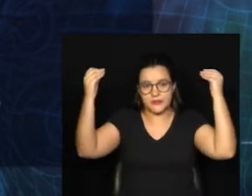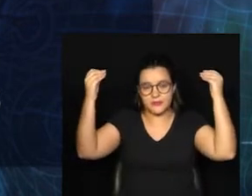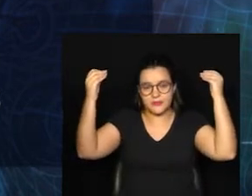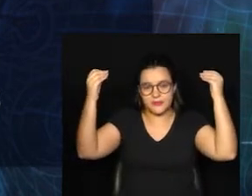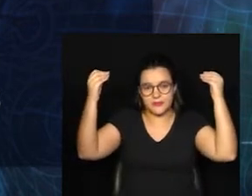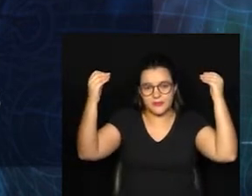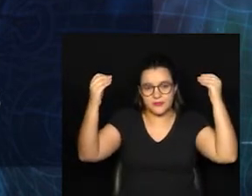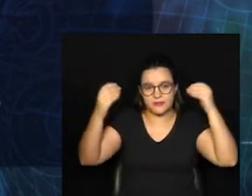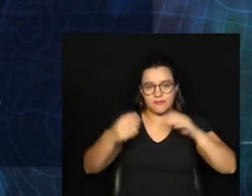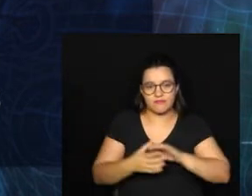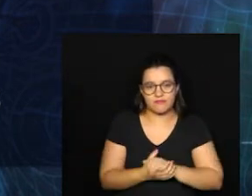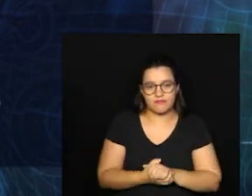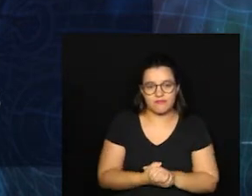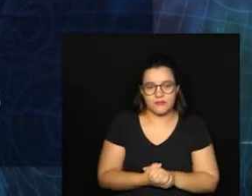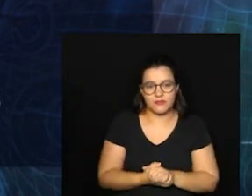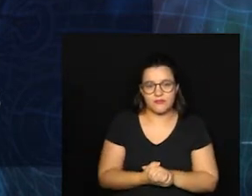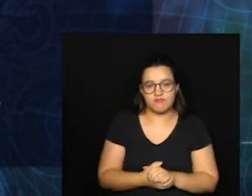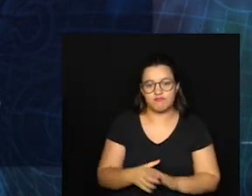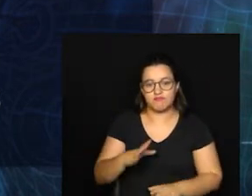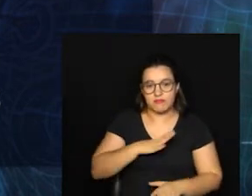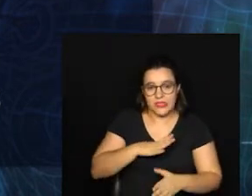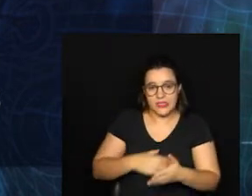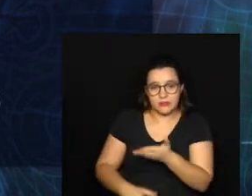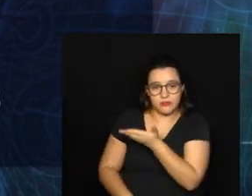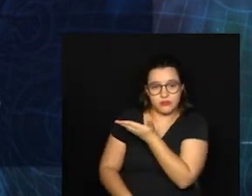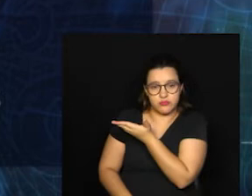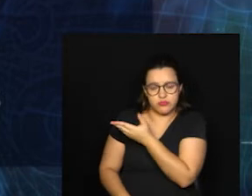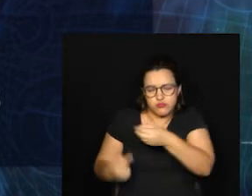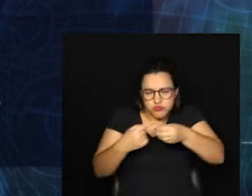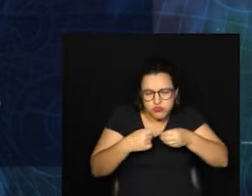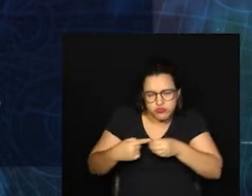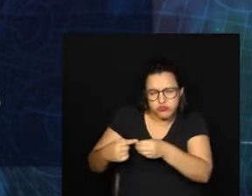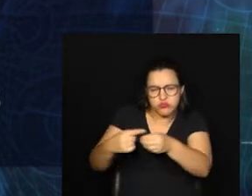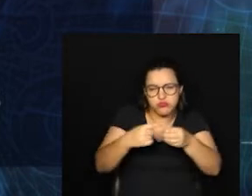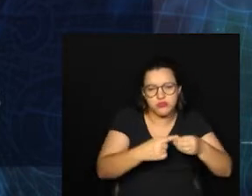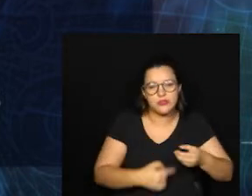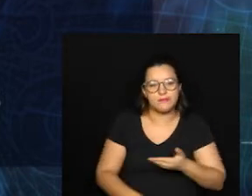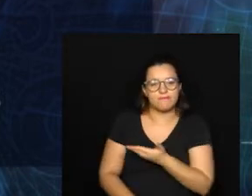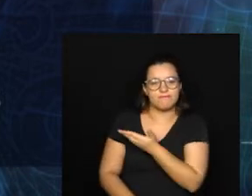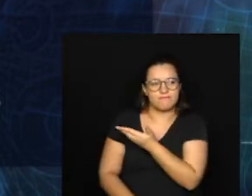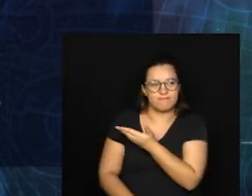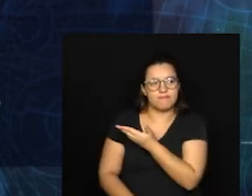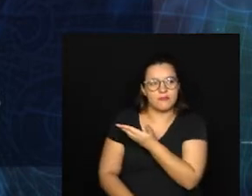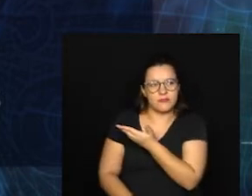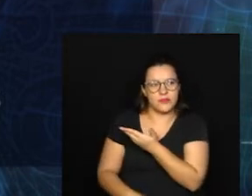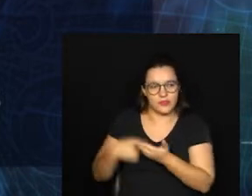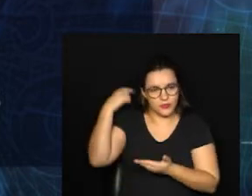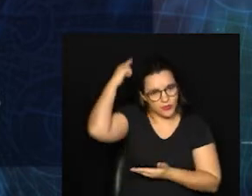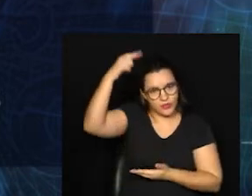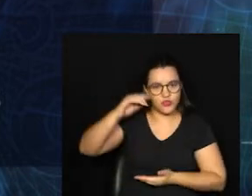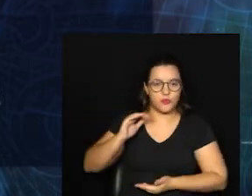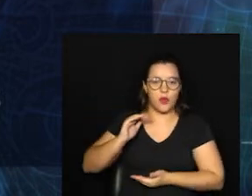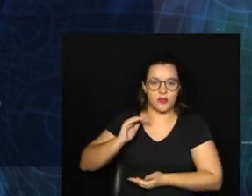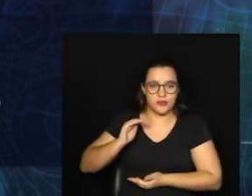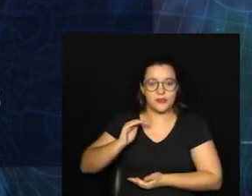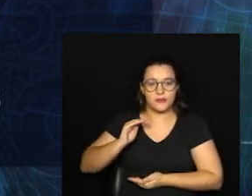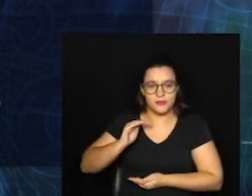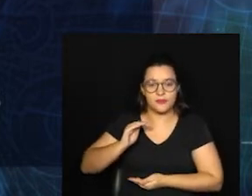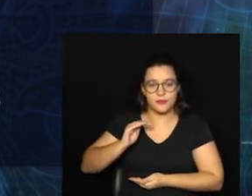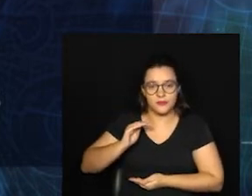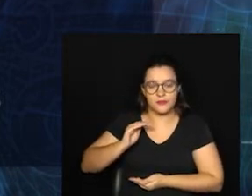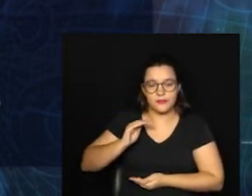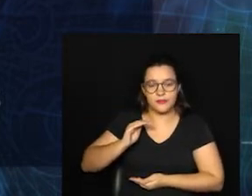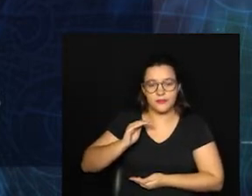Santo Antônio de Posse, Pedreira, Olambra e Morungaba. Santo Antônio de Posse, Pedreira, Olambra e Morungaba, em